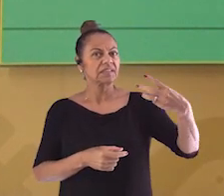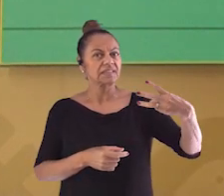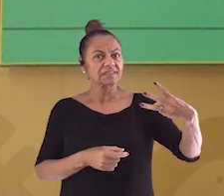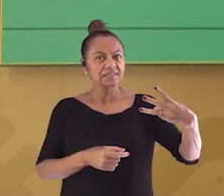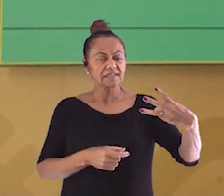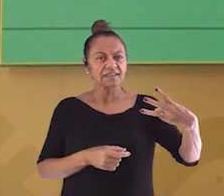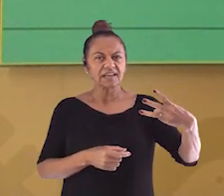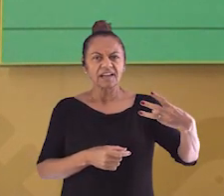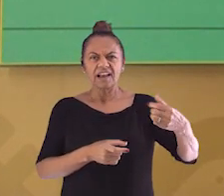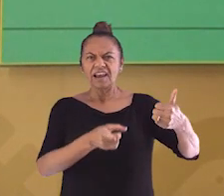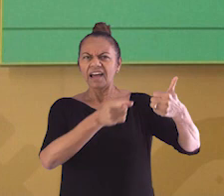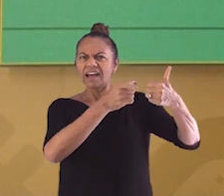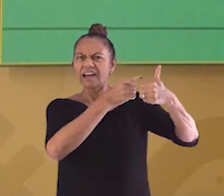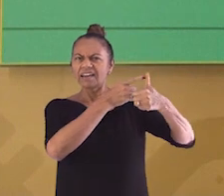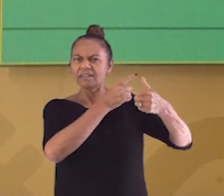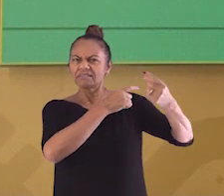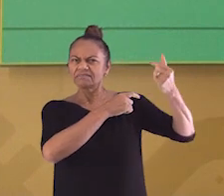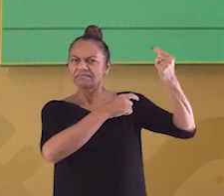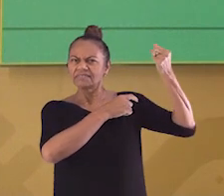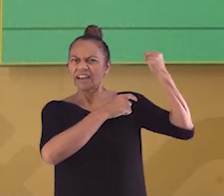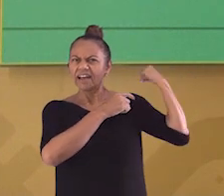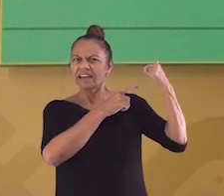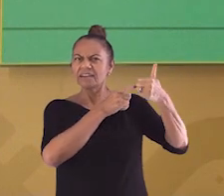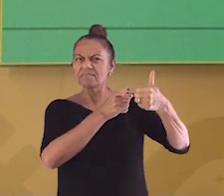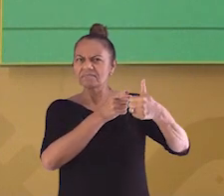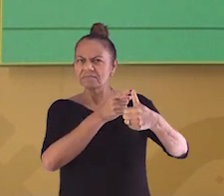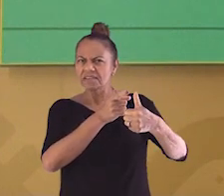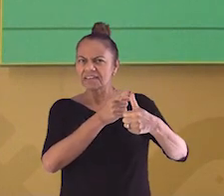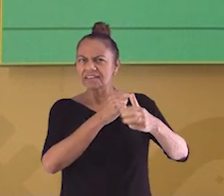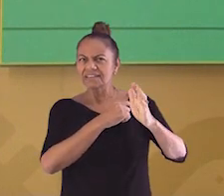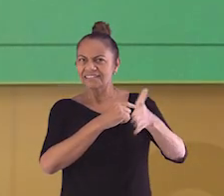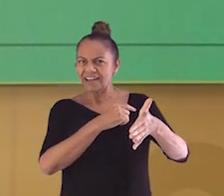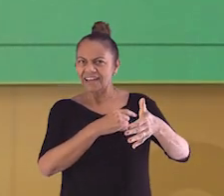telefone lá na primeira revolução industrial?